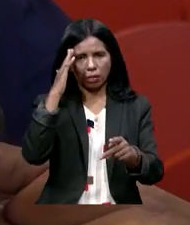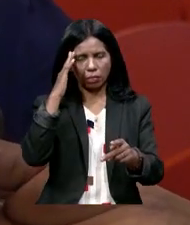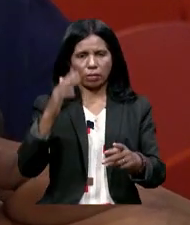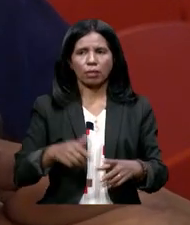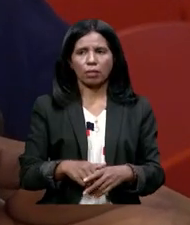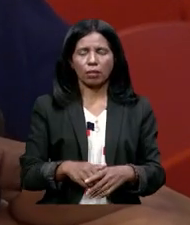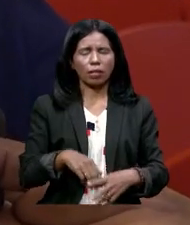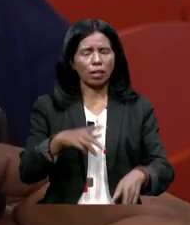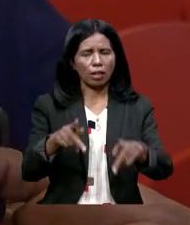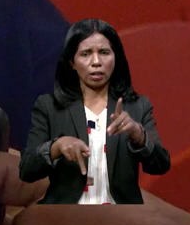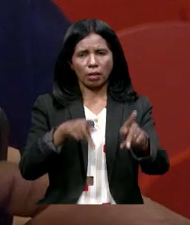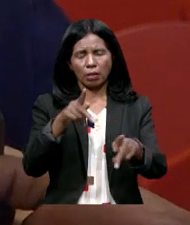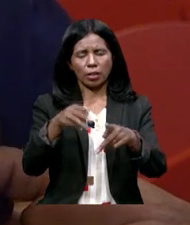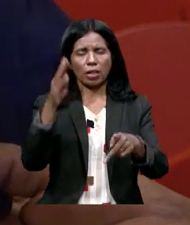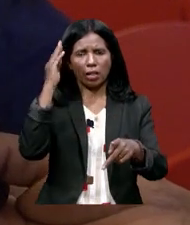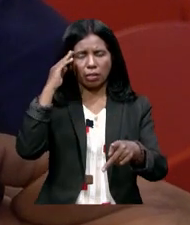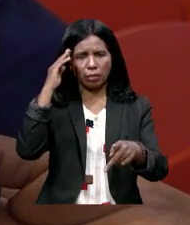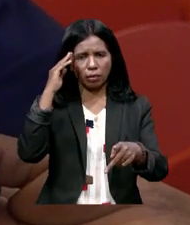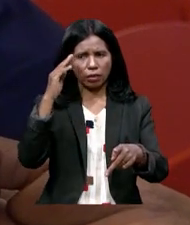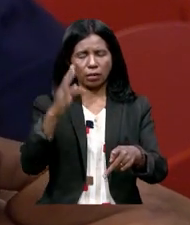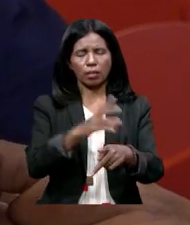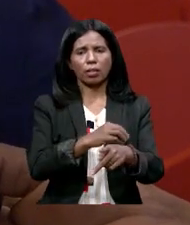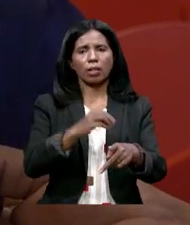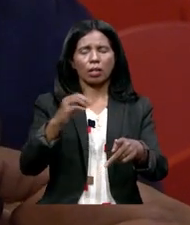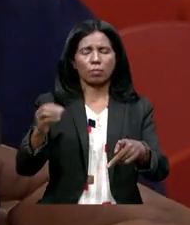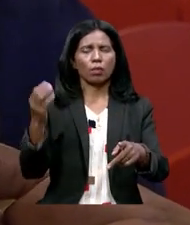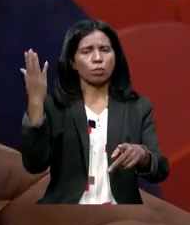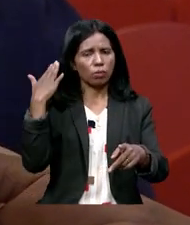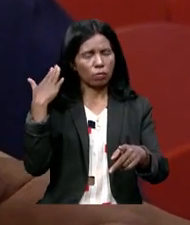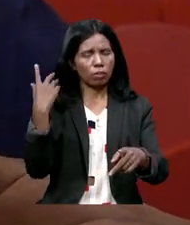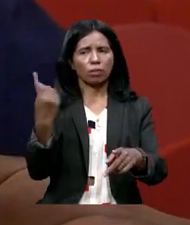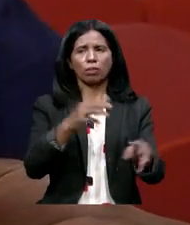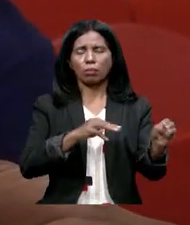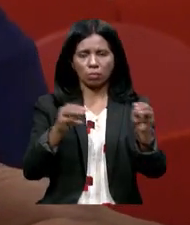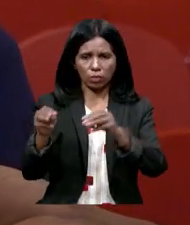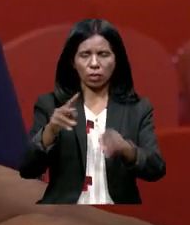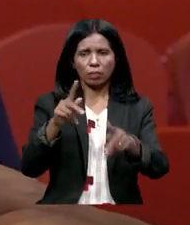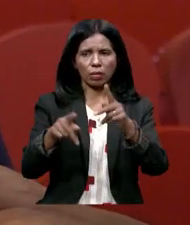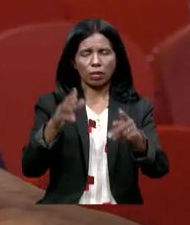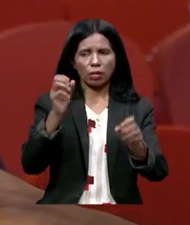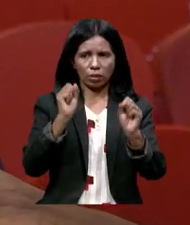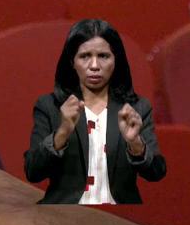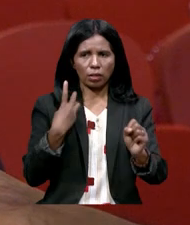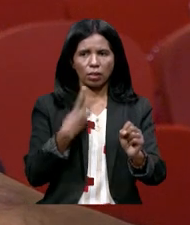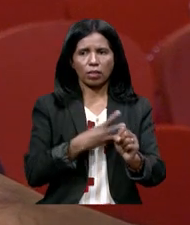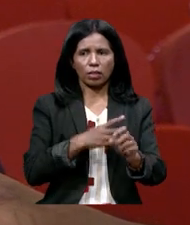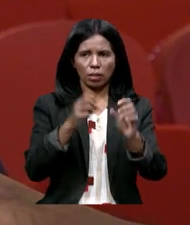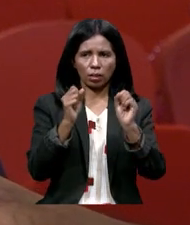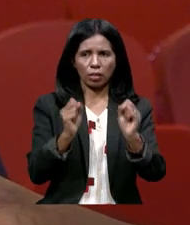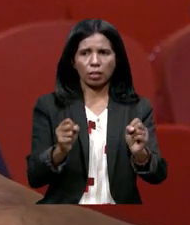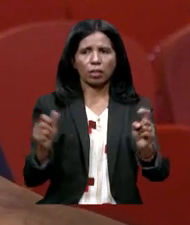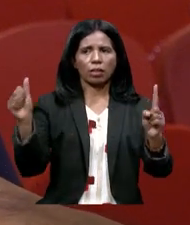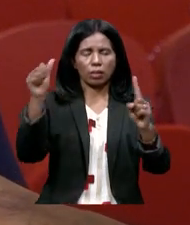e mani mentalidade da nebema ka patriarque, muda e mani mentalidade, atonune ita bele